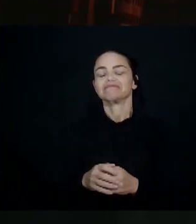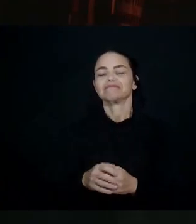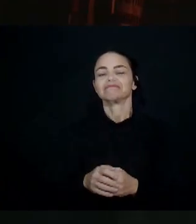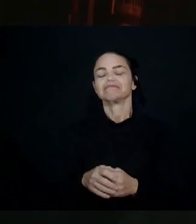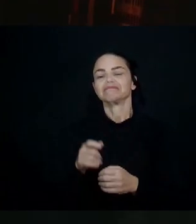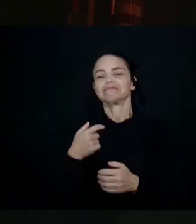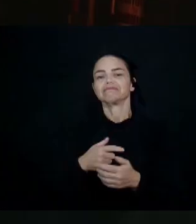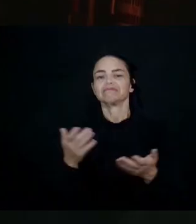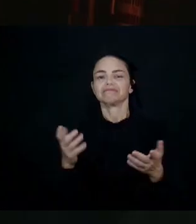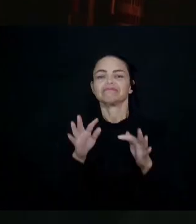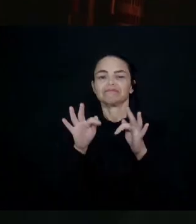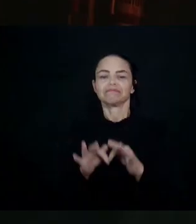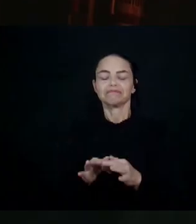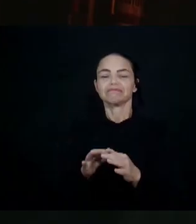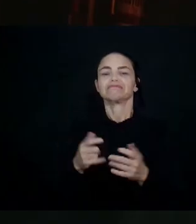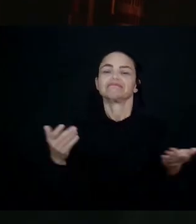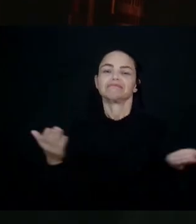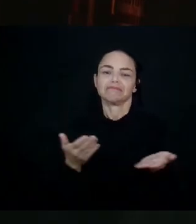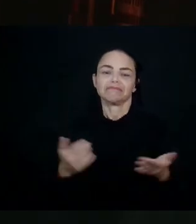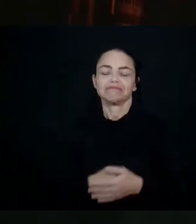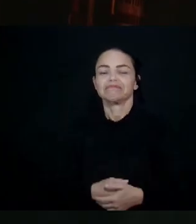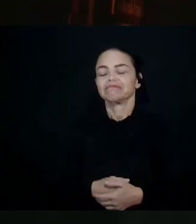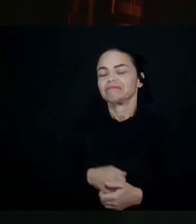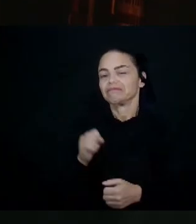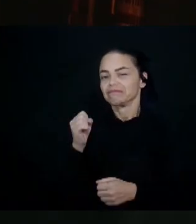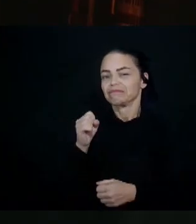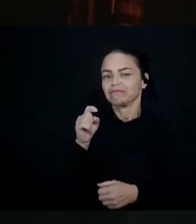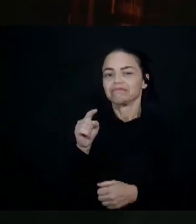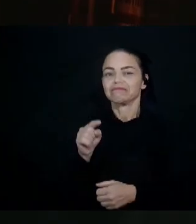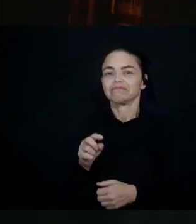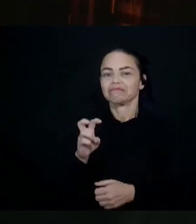vai encerrar o programa, agora 8h59, e